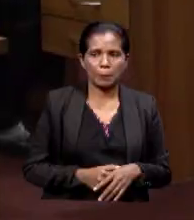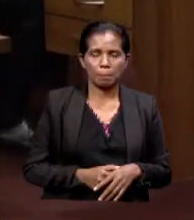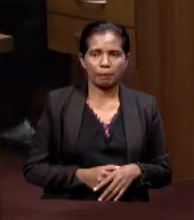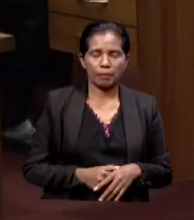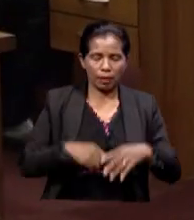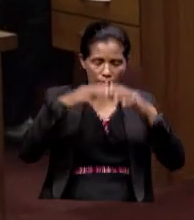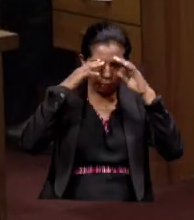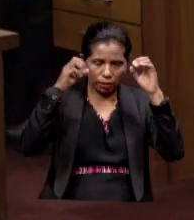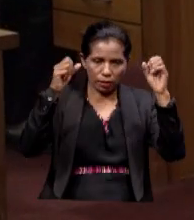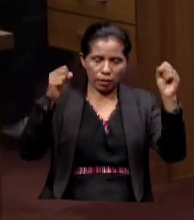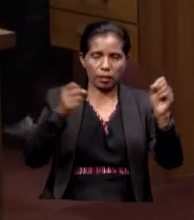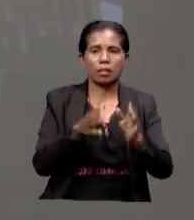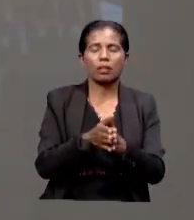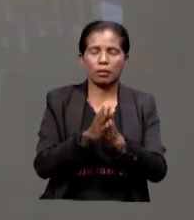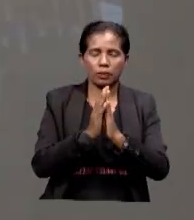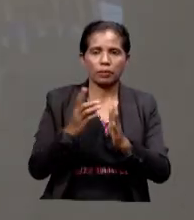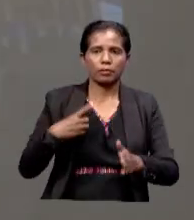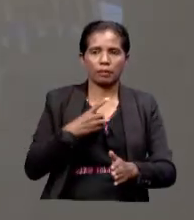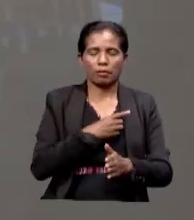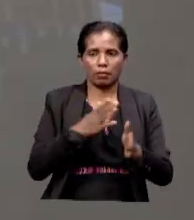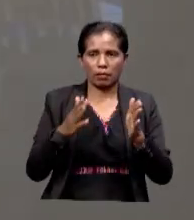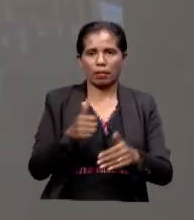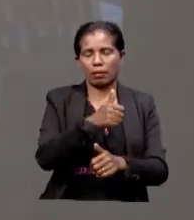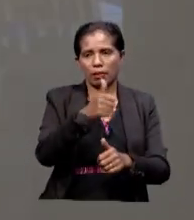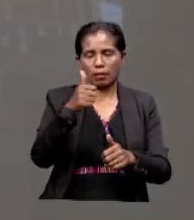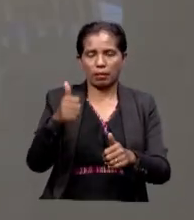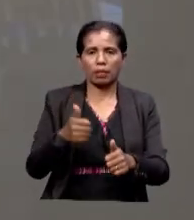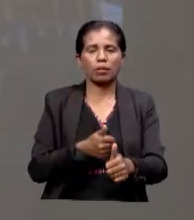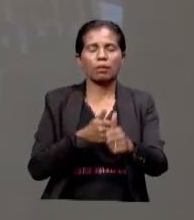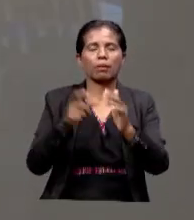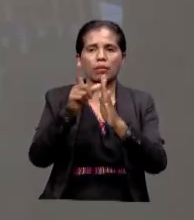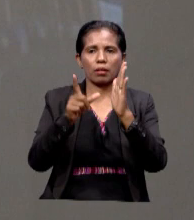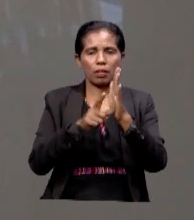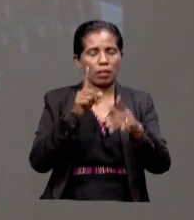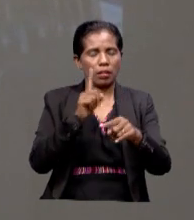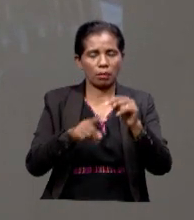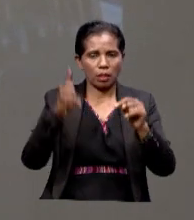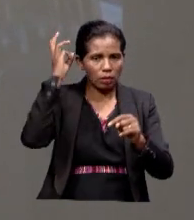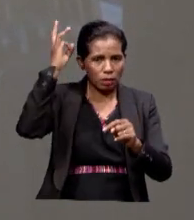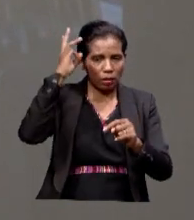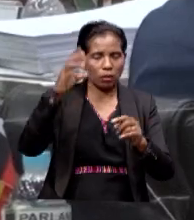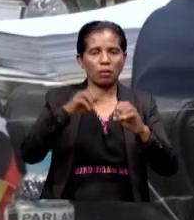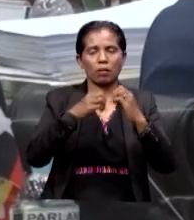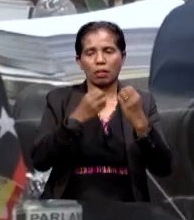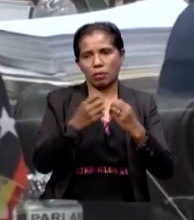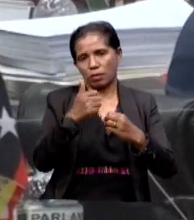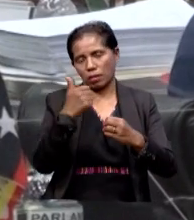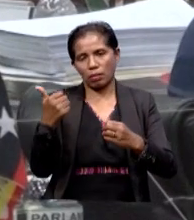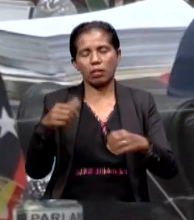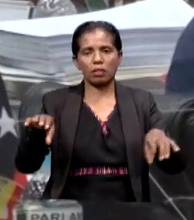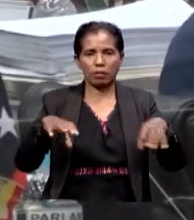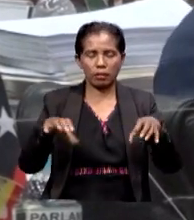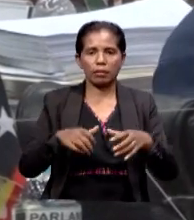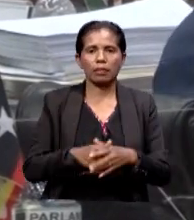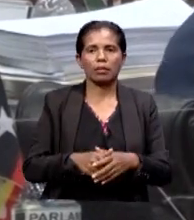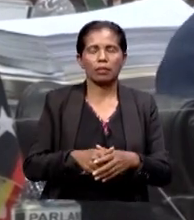Presidente da República, russo deputado ide-ida, atuhalau função tuirlei, no labele preocupa, órgão selo nia serviço.